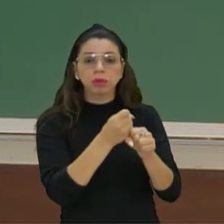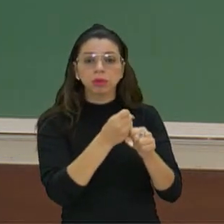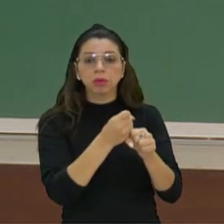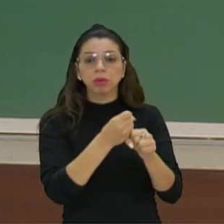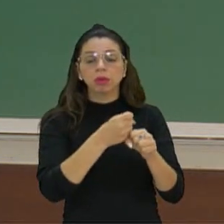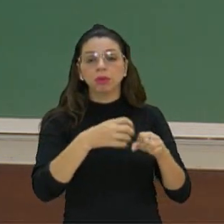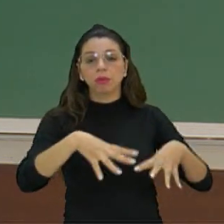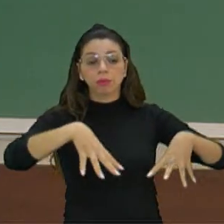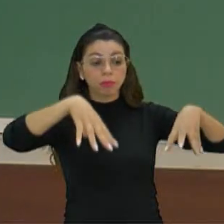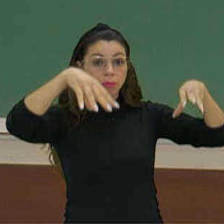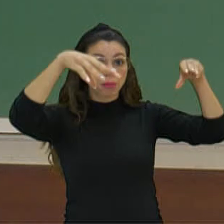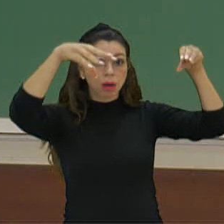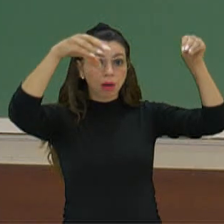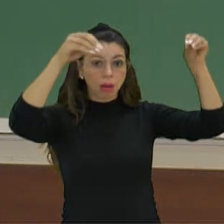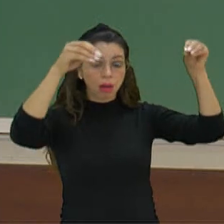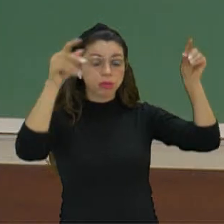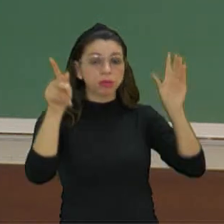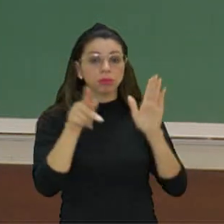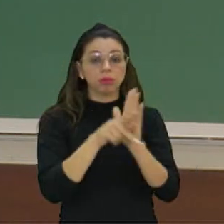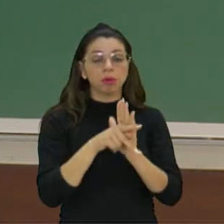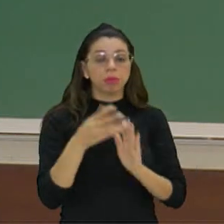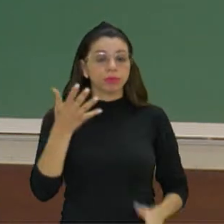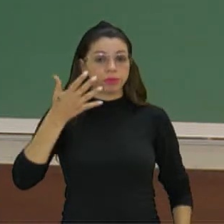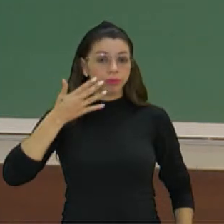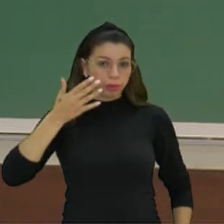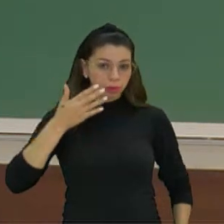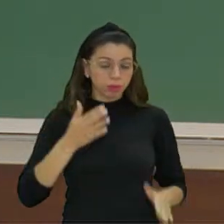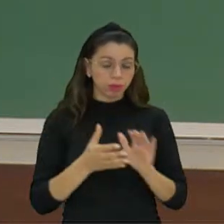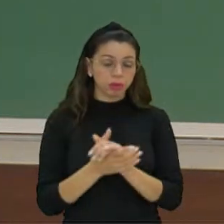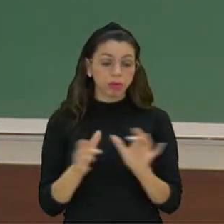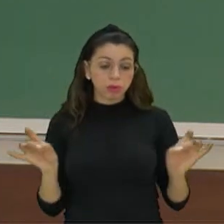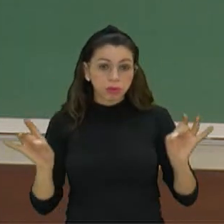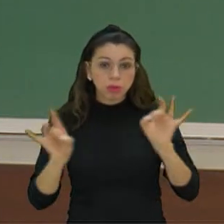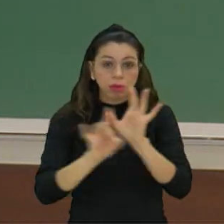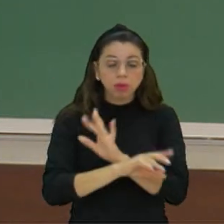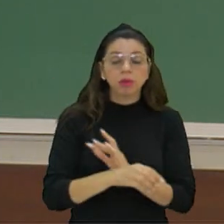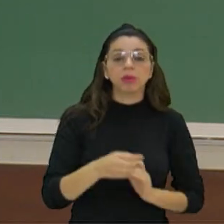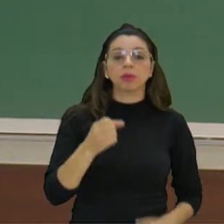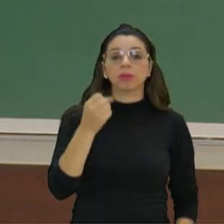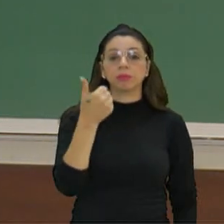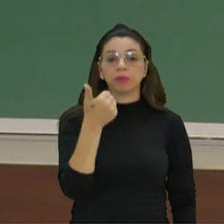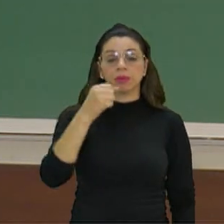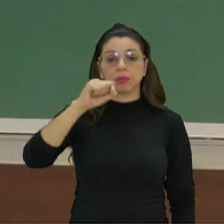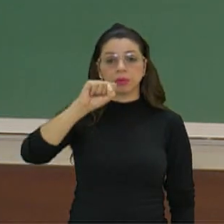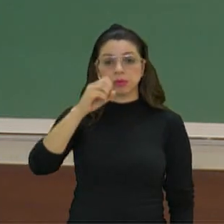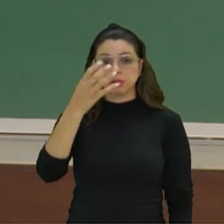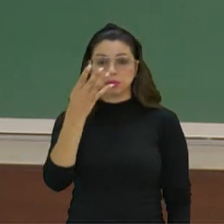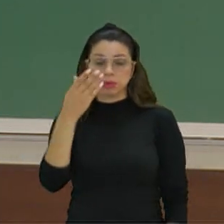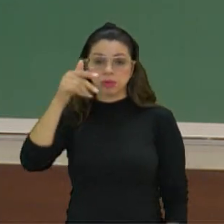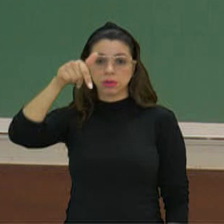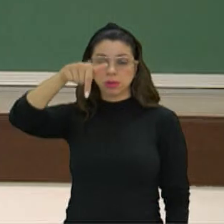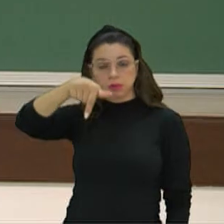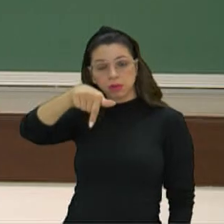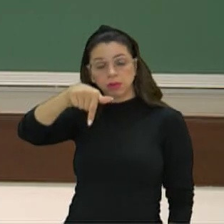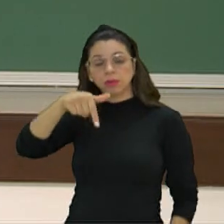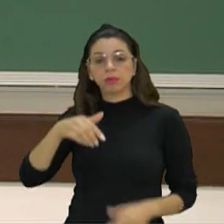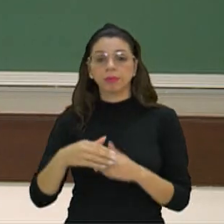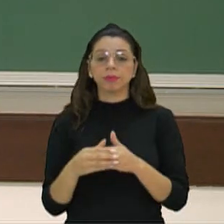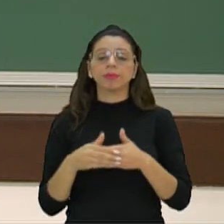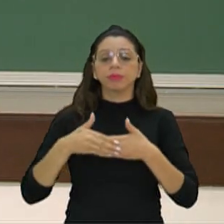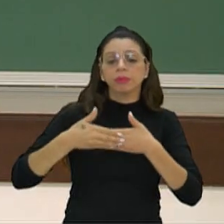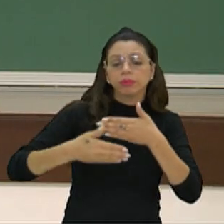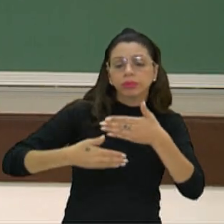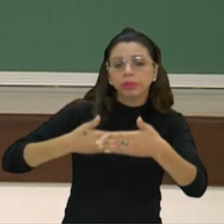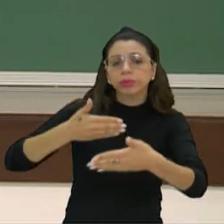Petrópolis. Esse palácio ele ficou pronto em 1847. Desde então, durante todos